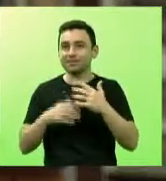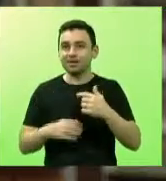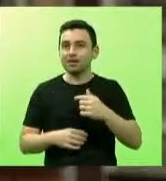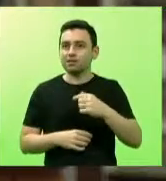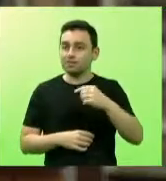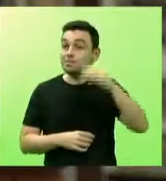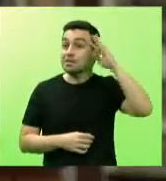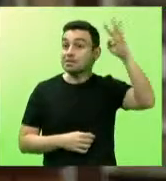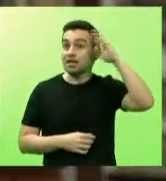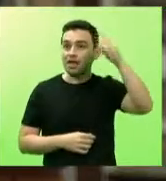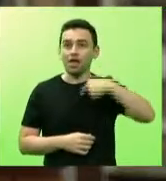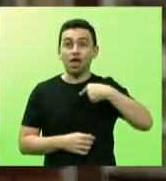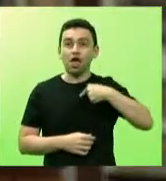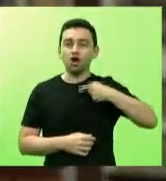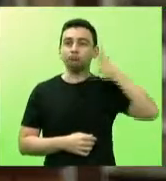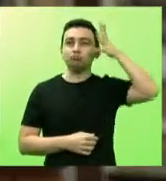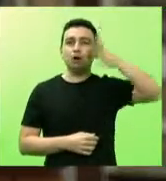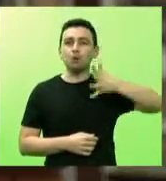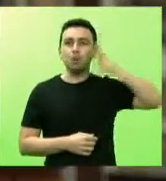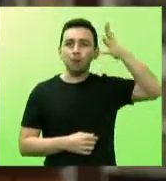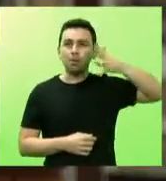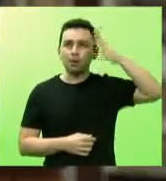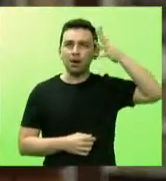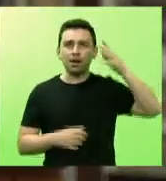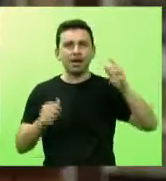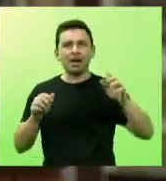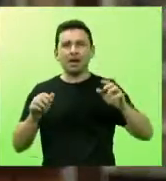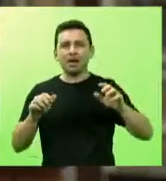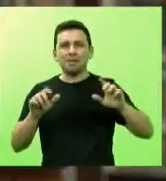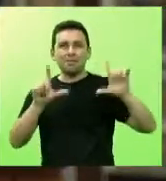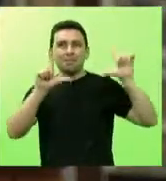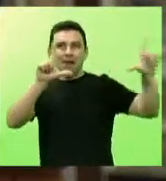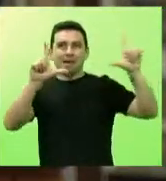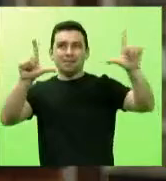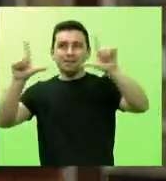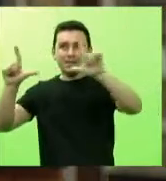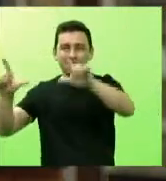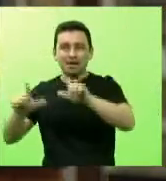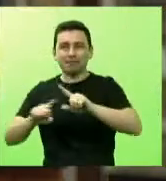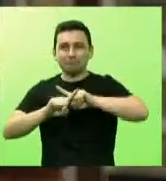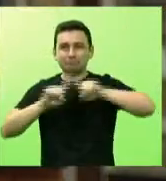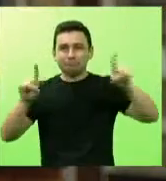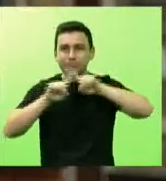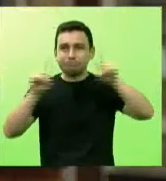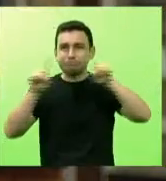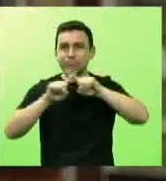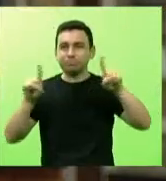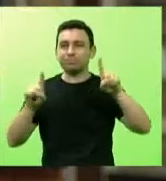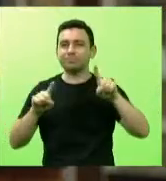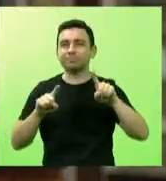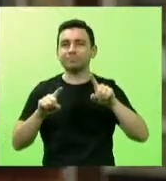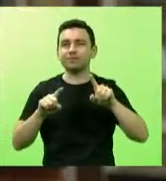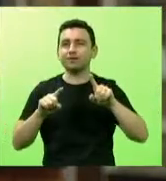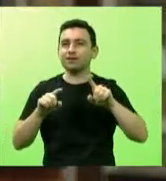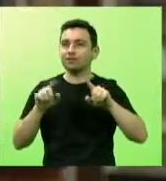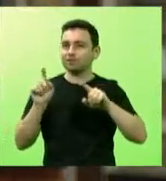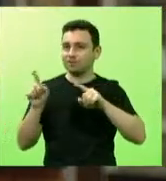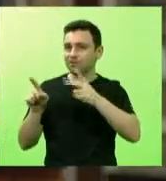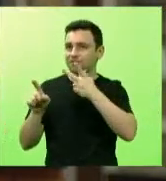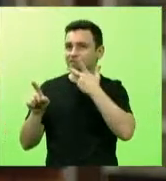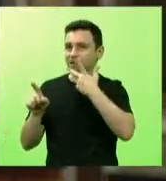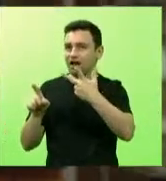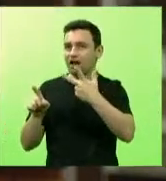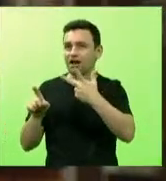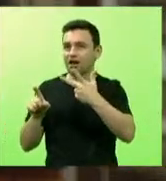estava falando ali, só placa aqui pendurada e tal, a senhora, você fala e não se